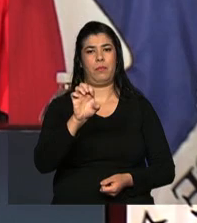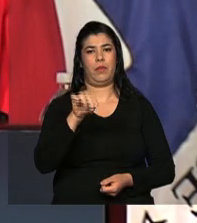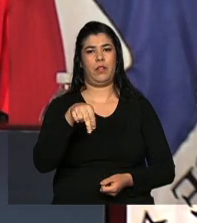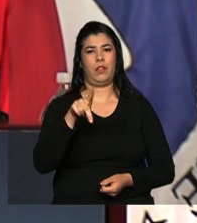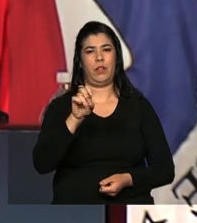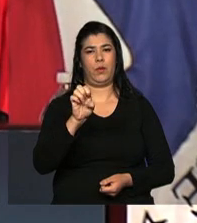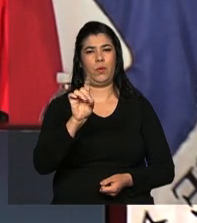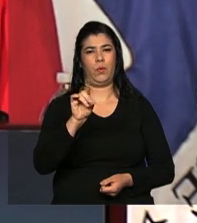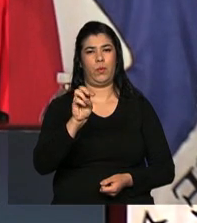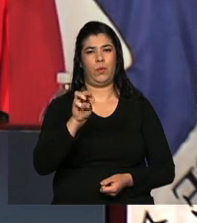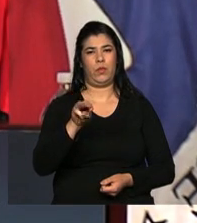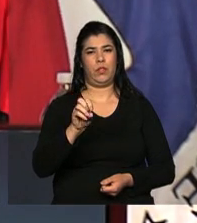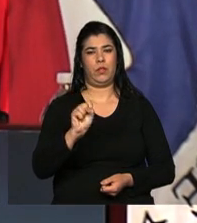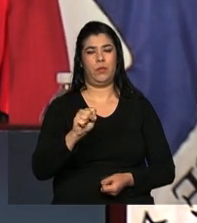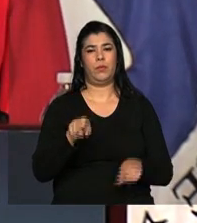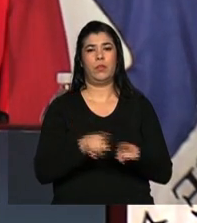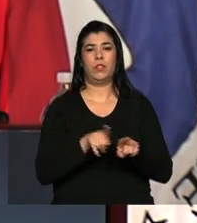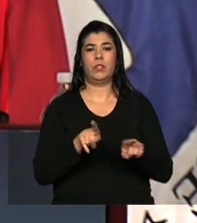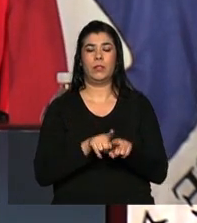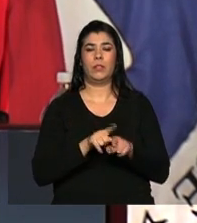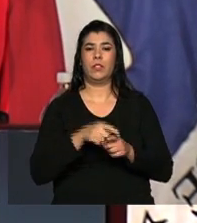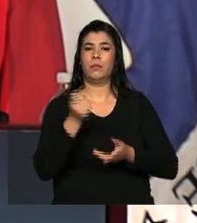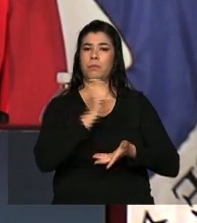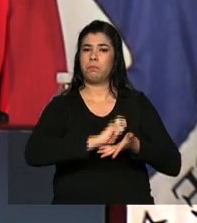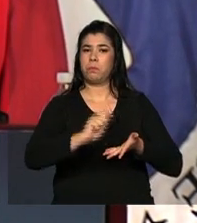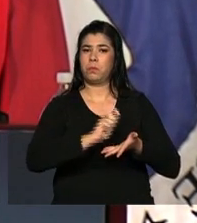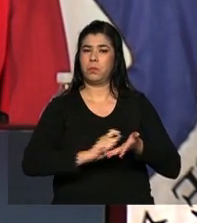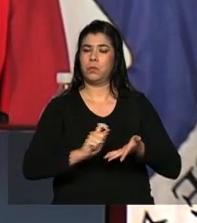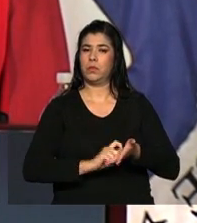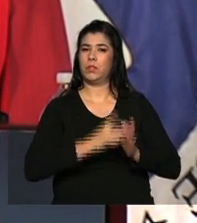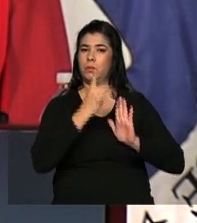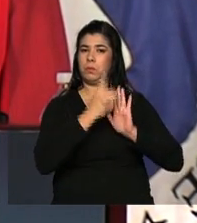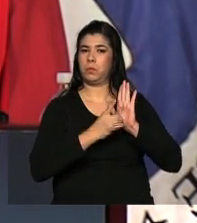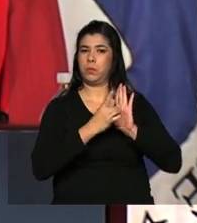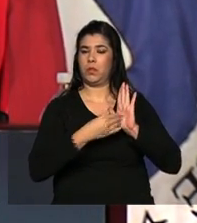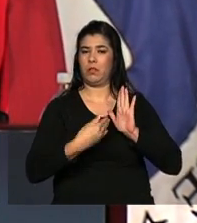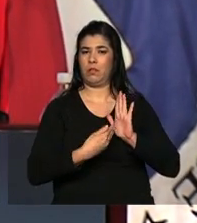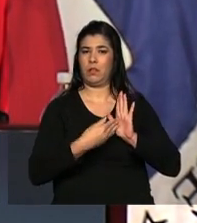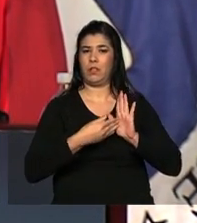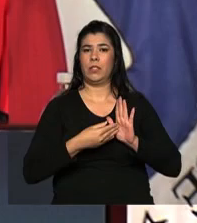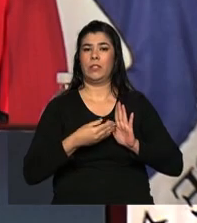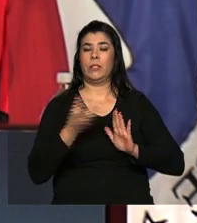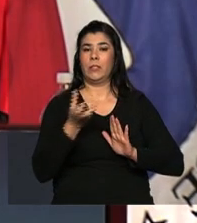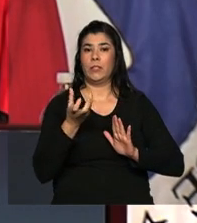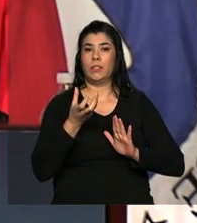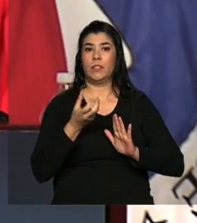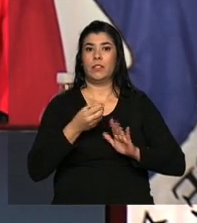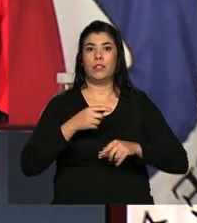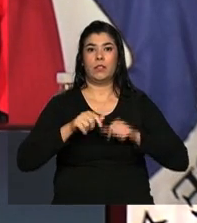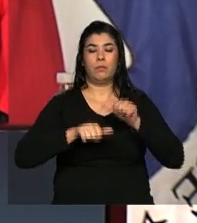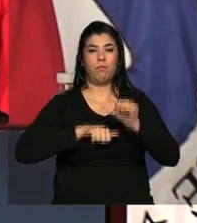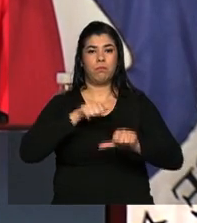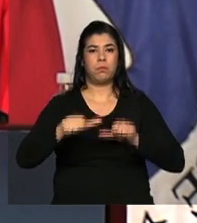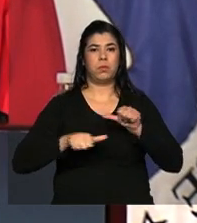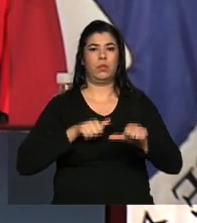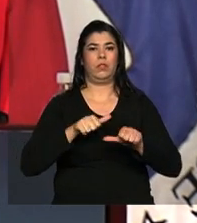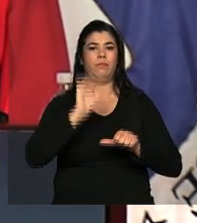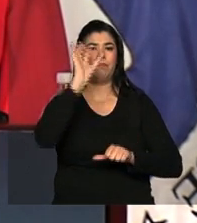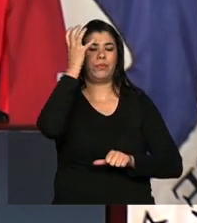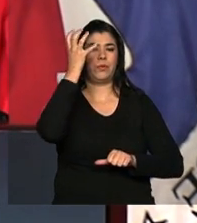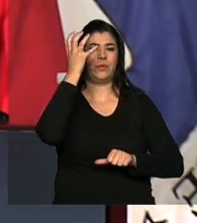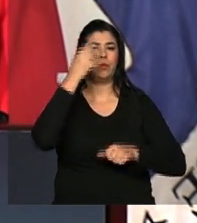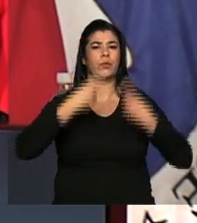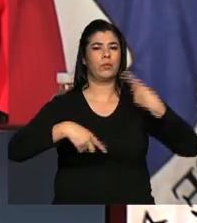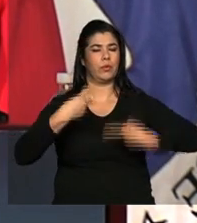Subscrevemos também ambiciosa declaração conjunta em matéria de mudança do clima, reiterando o